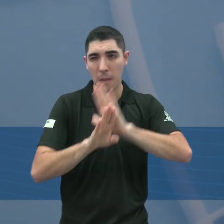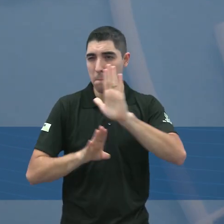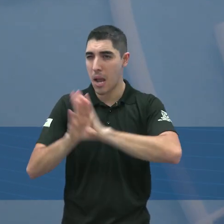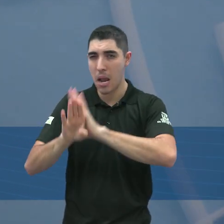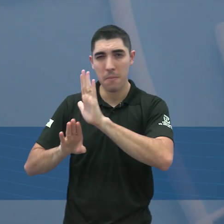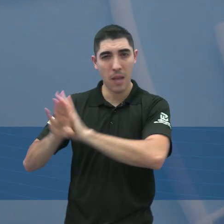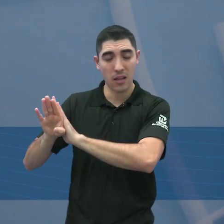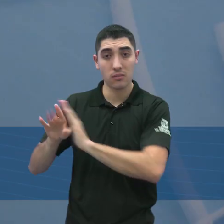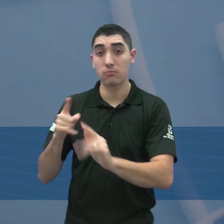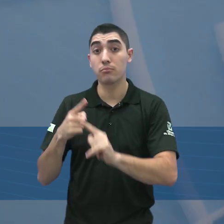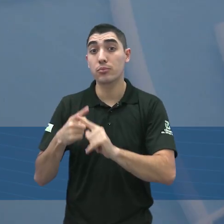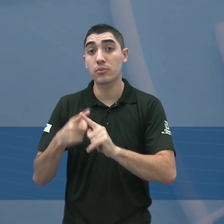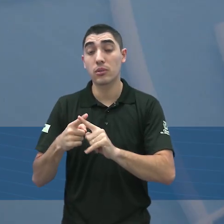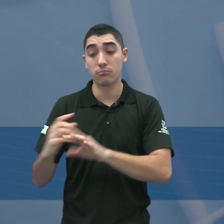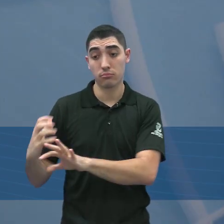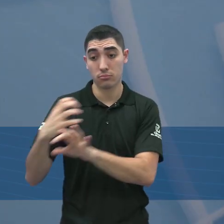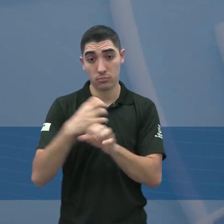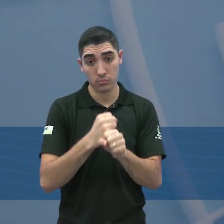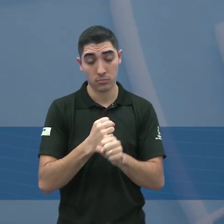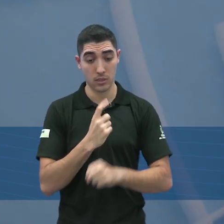uma elevação de